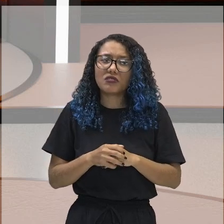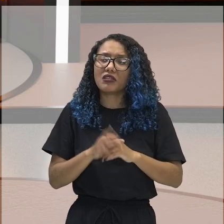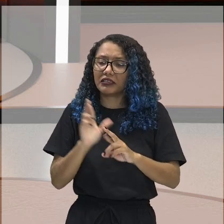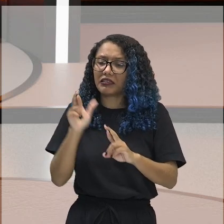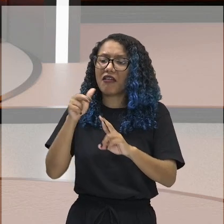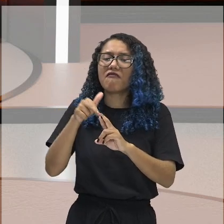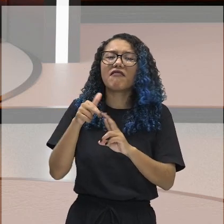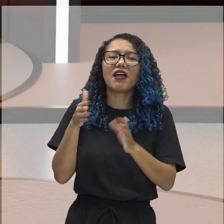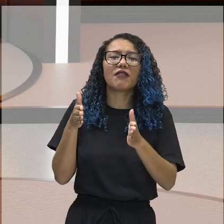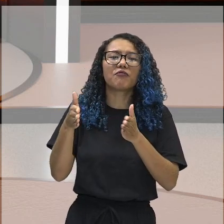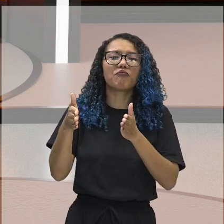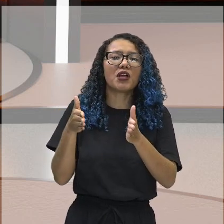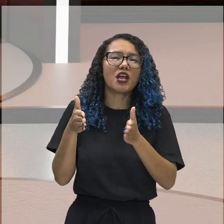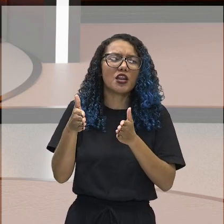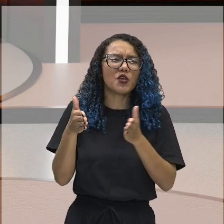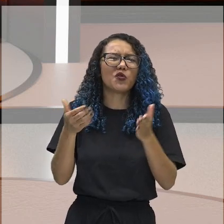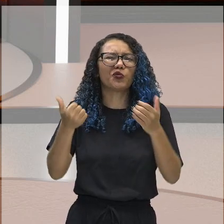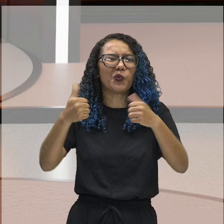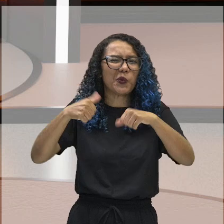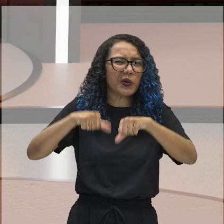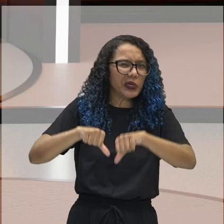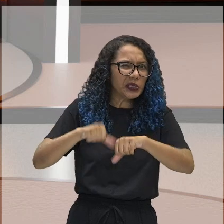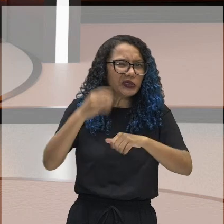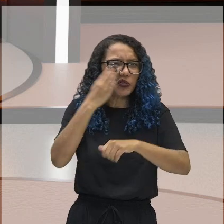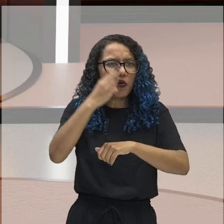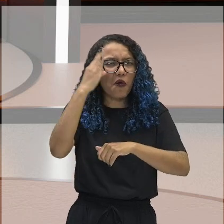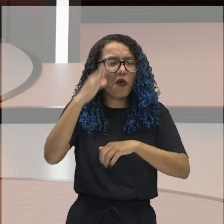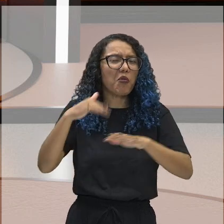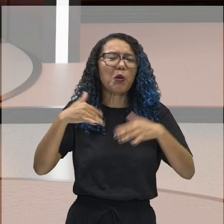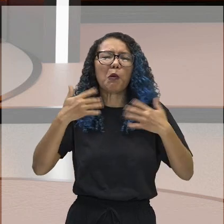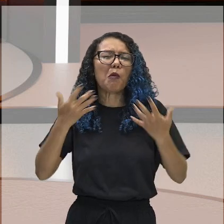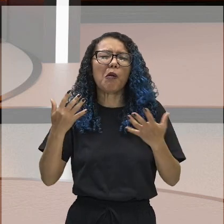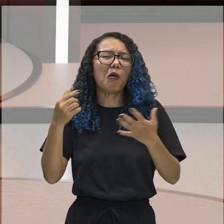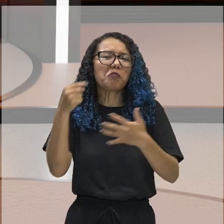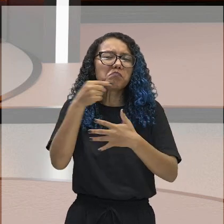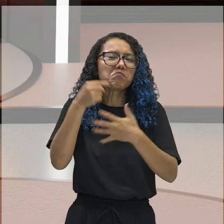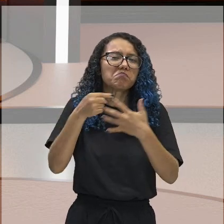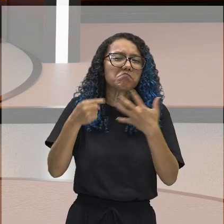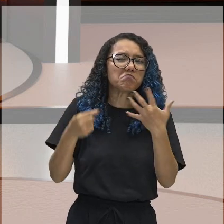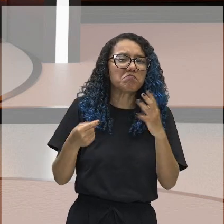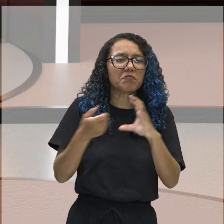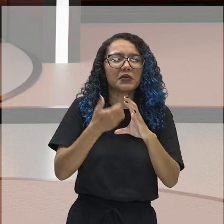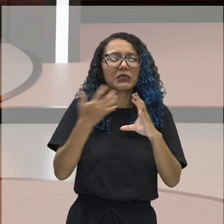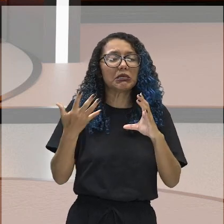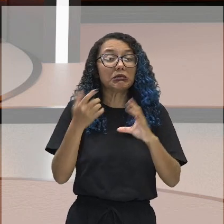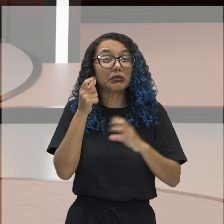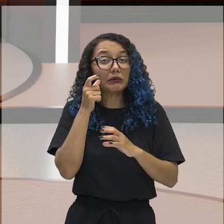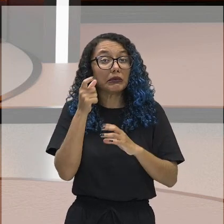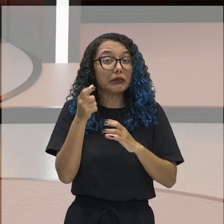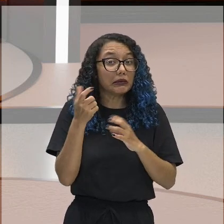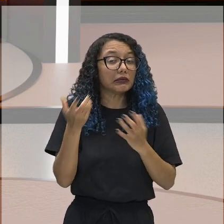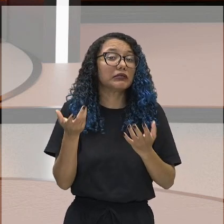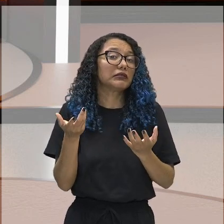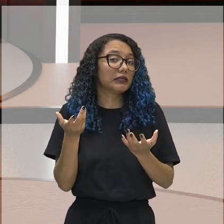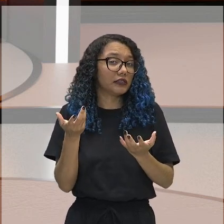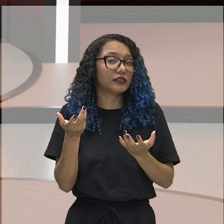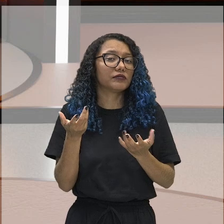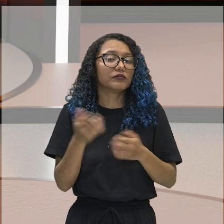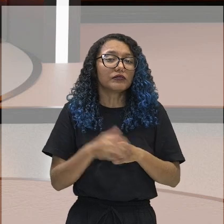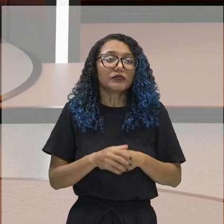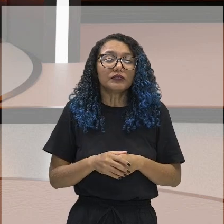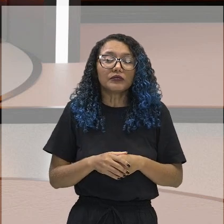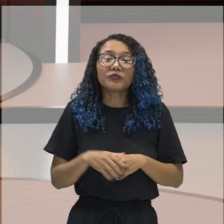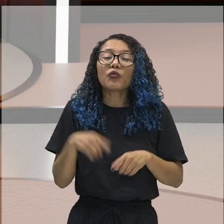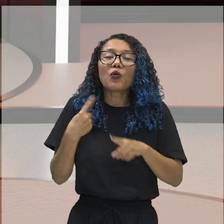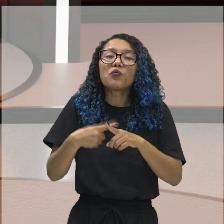caracterizando, então, essa crise romana, tá? O que a gente vai ver, então, de interessante, já que Roma acabou,